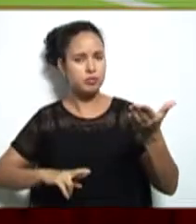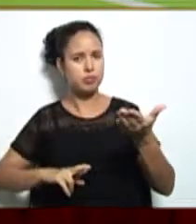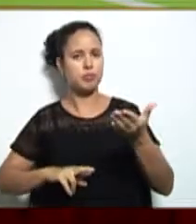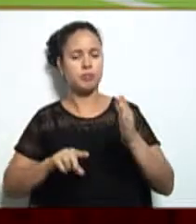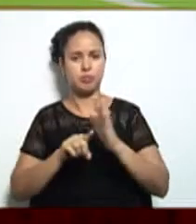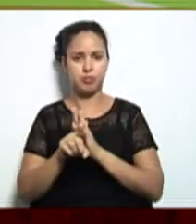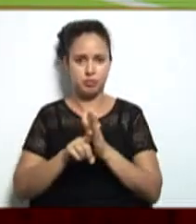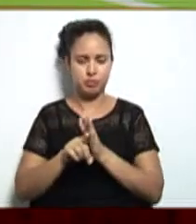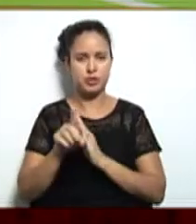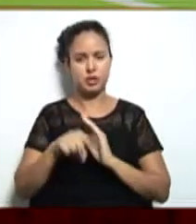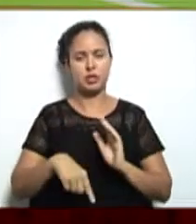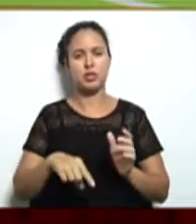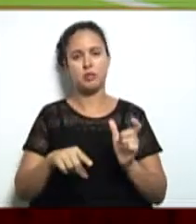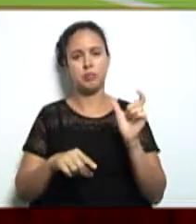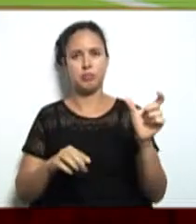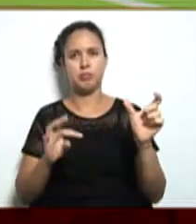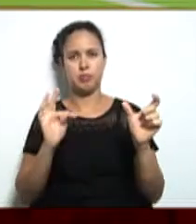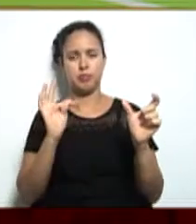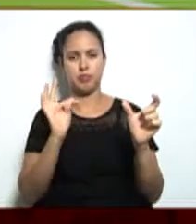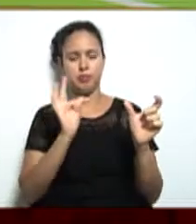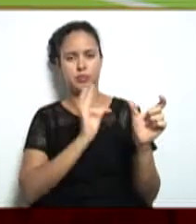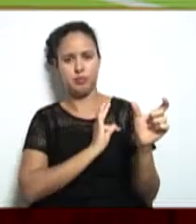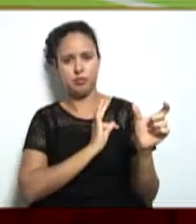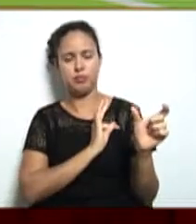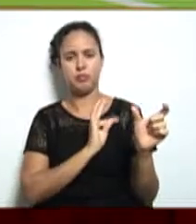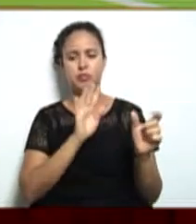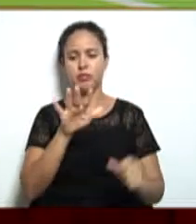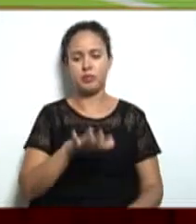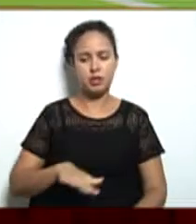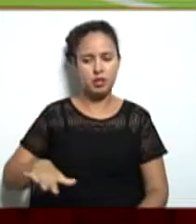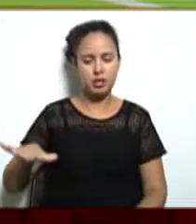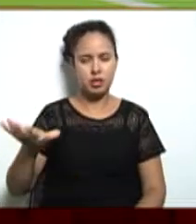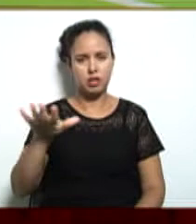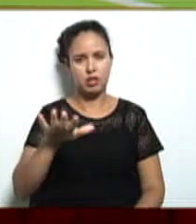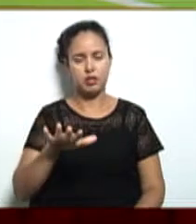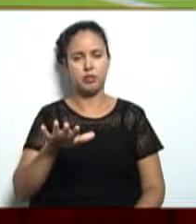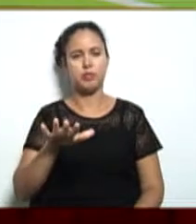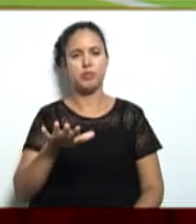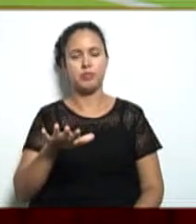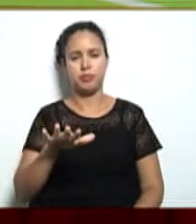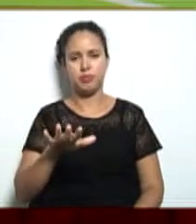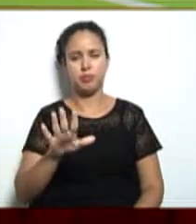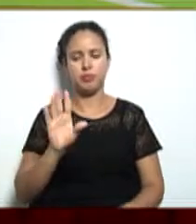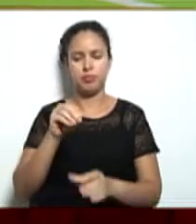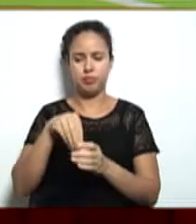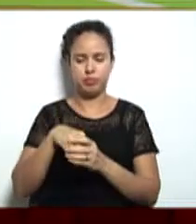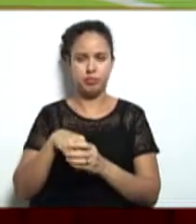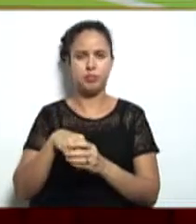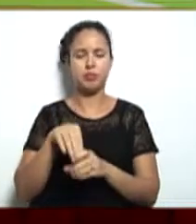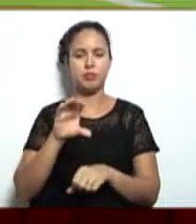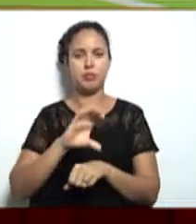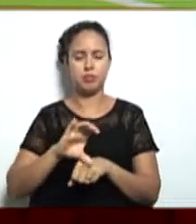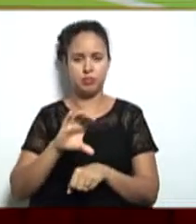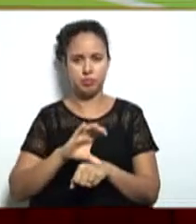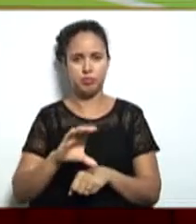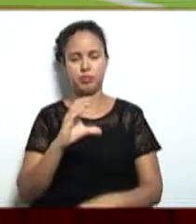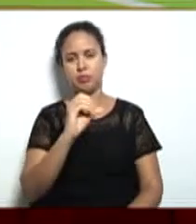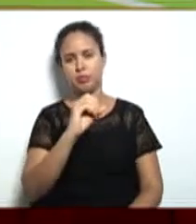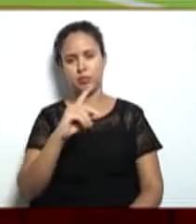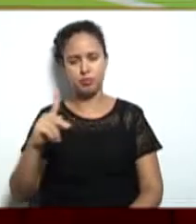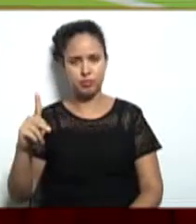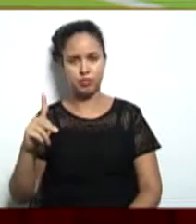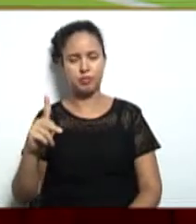técnico. Se você estiver na área dentro do nosso curso de cooperativismo, por exemplo,